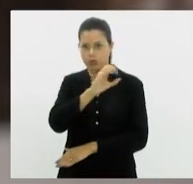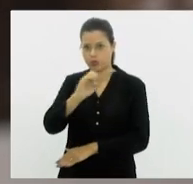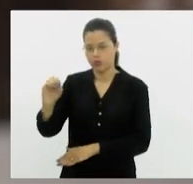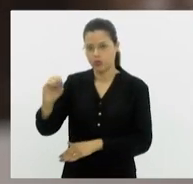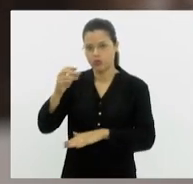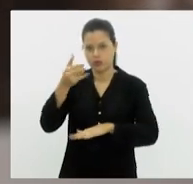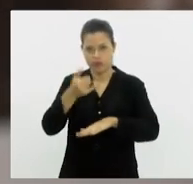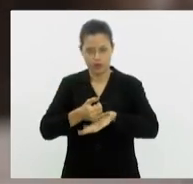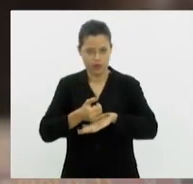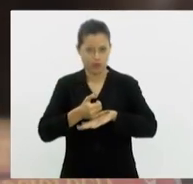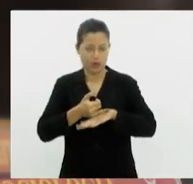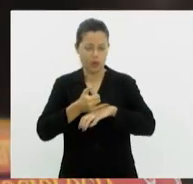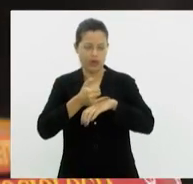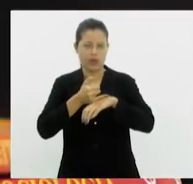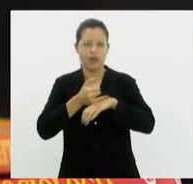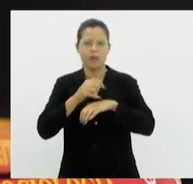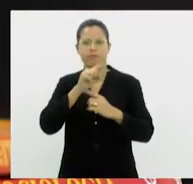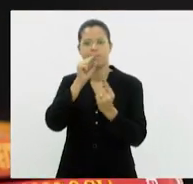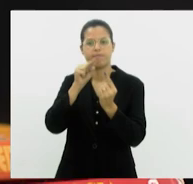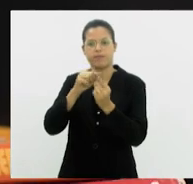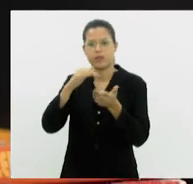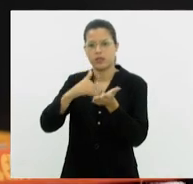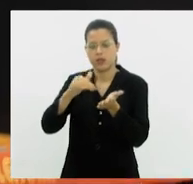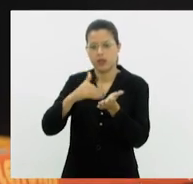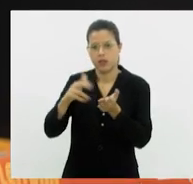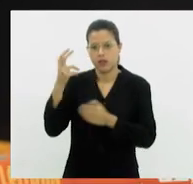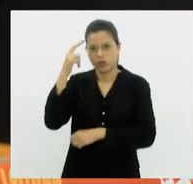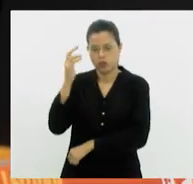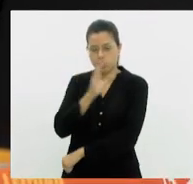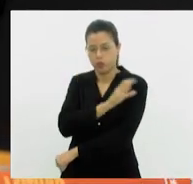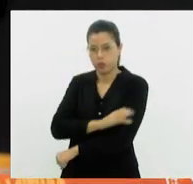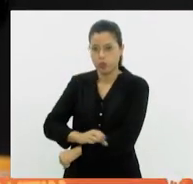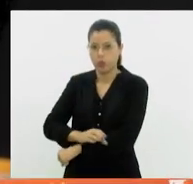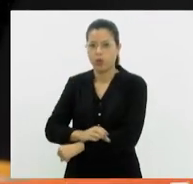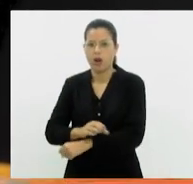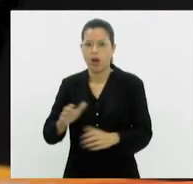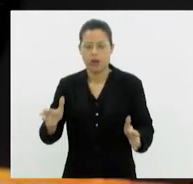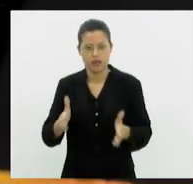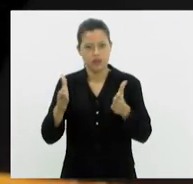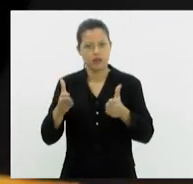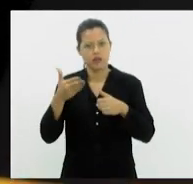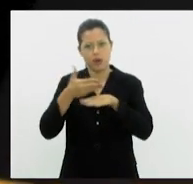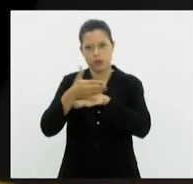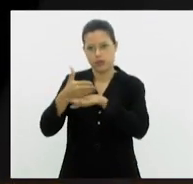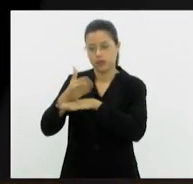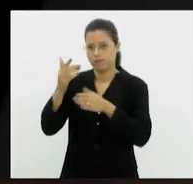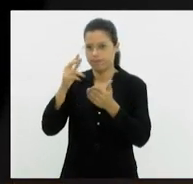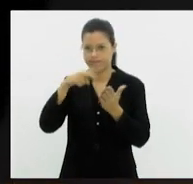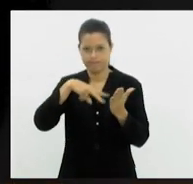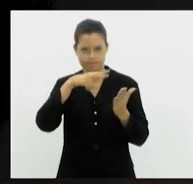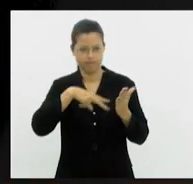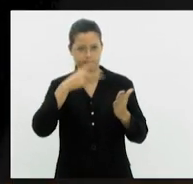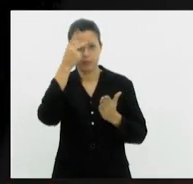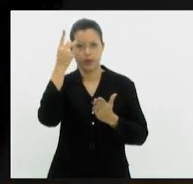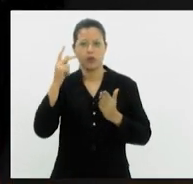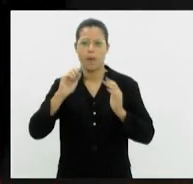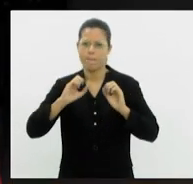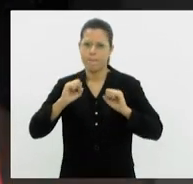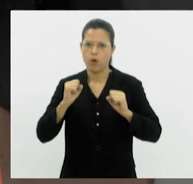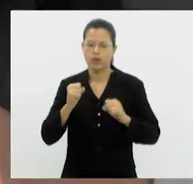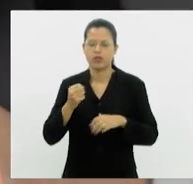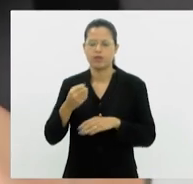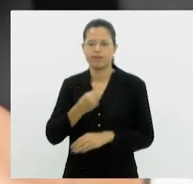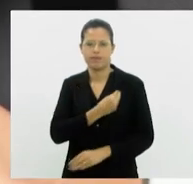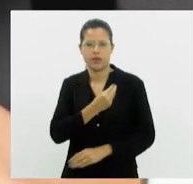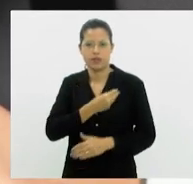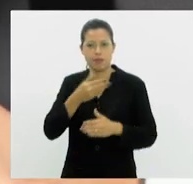Volta Redonda. O objetivo da Secretaria Municipal de Cultura é promover o acesso à leitura. As pessoas podem participar levando livros para